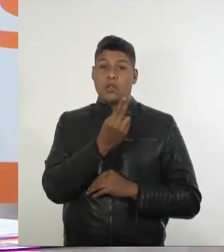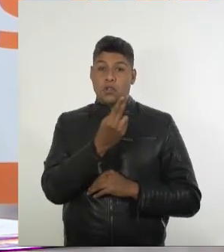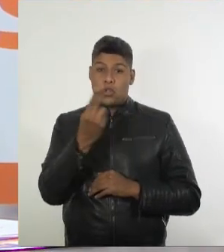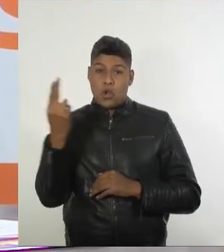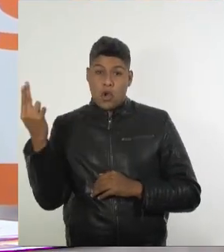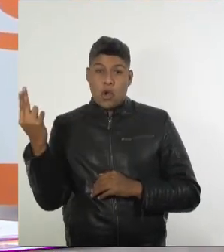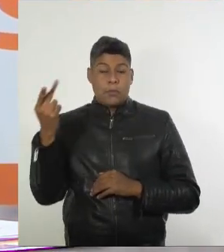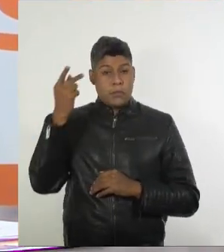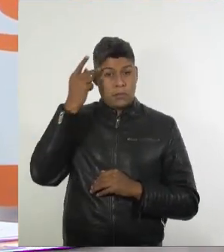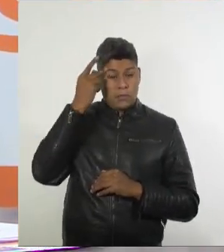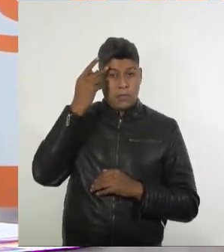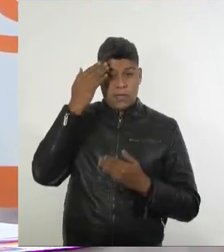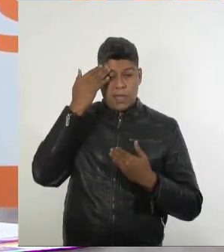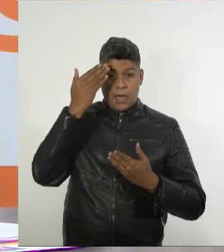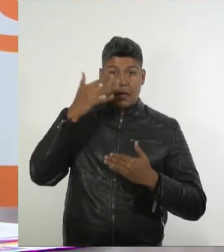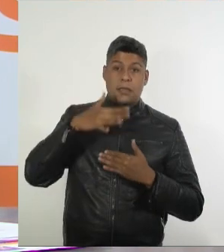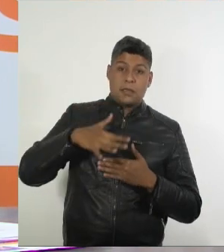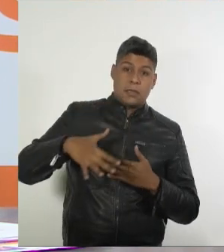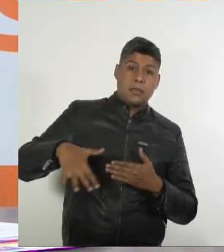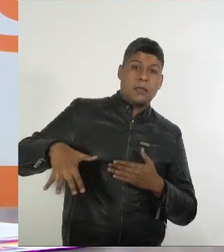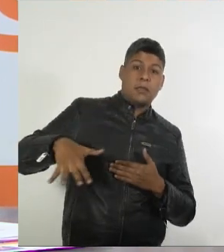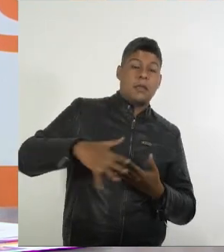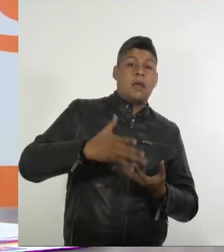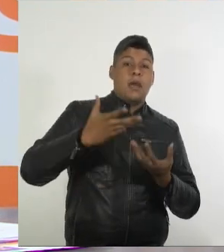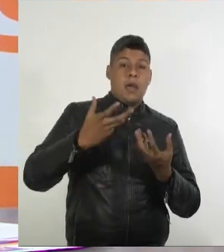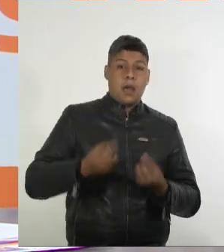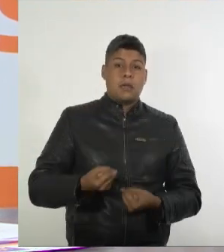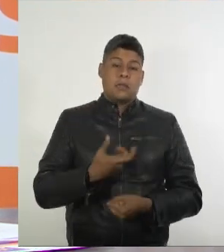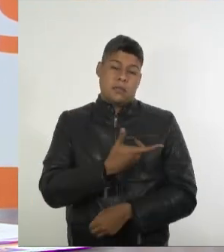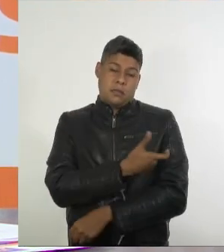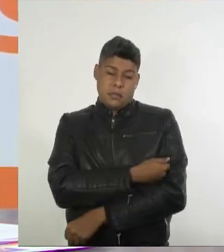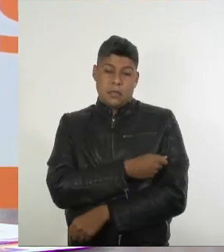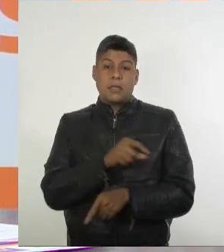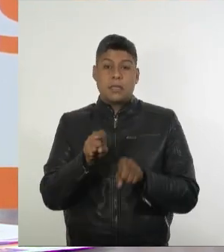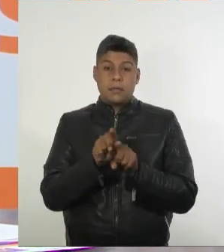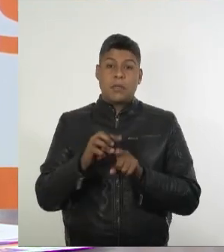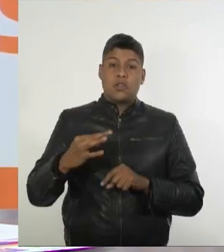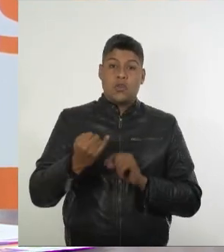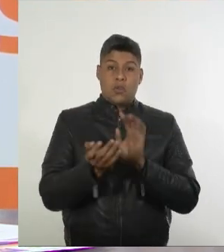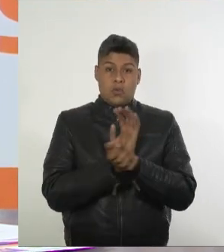cidade de São Paulo, agradecimento a toda a população que tem aderido à vacinação e a